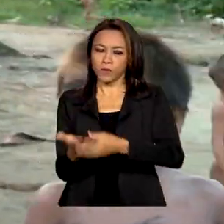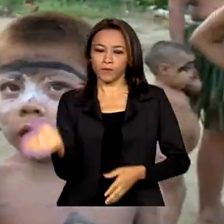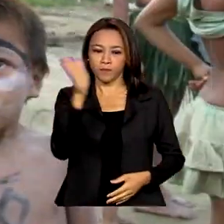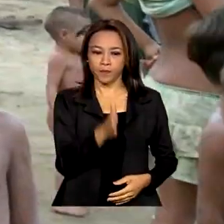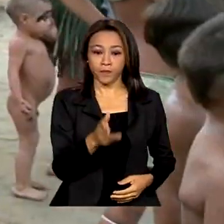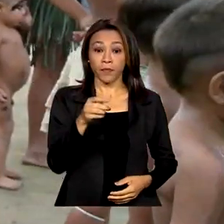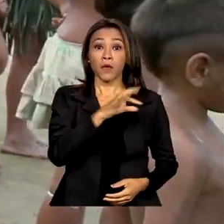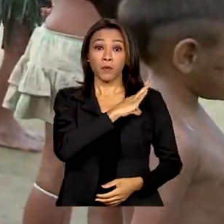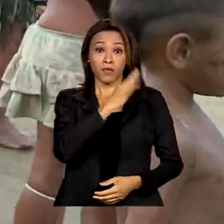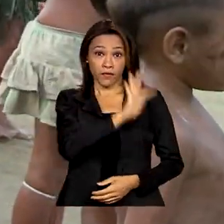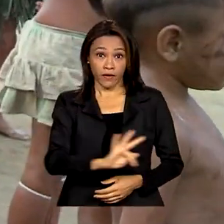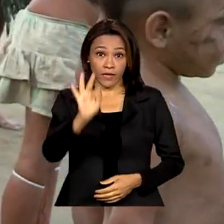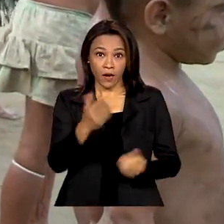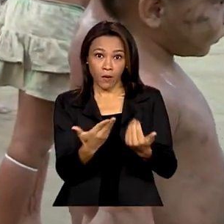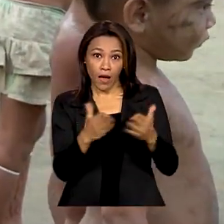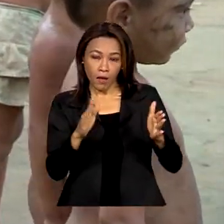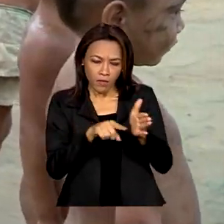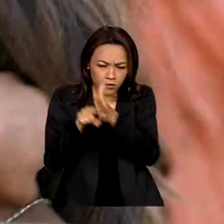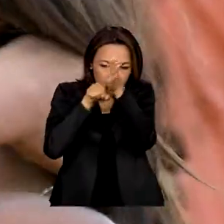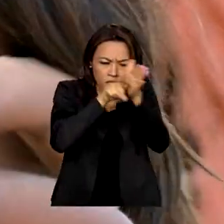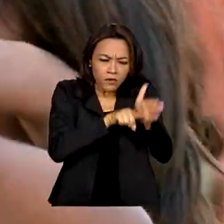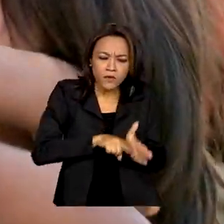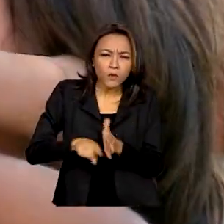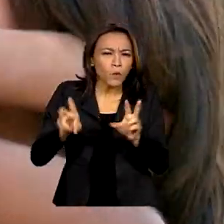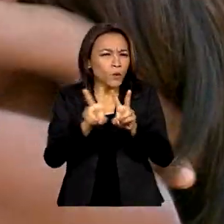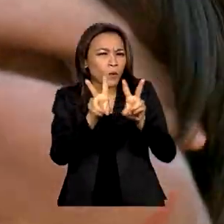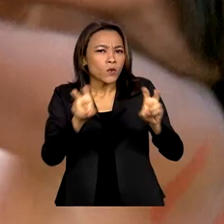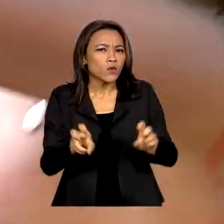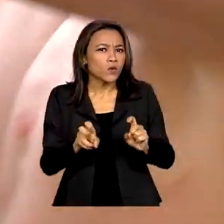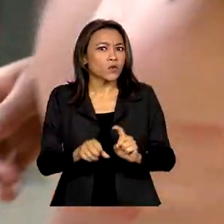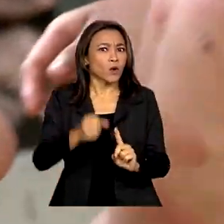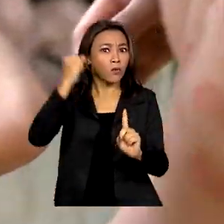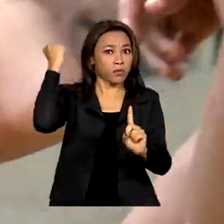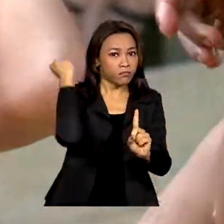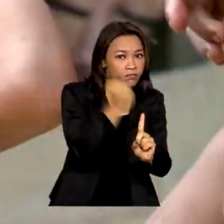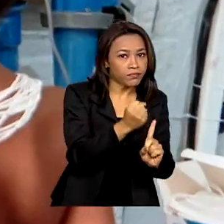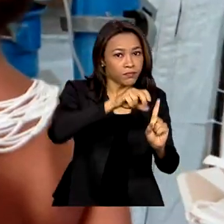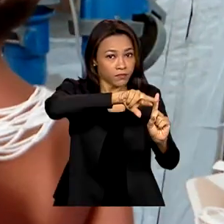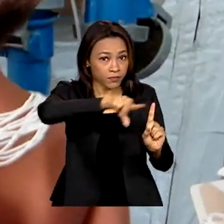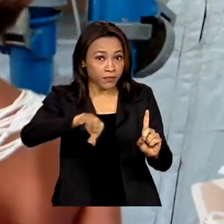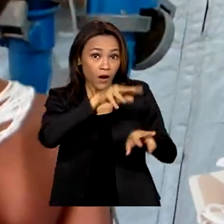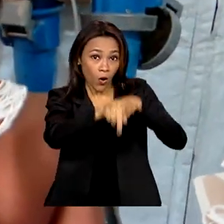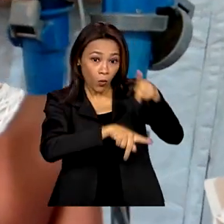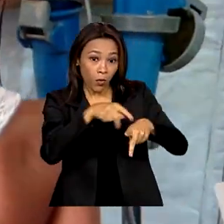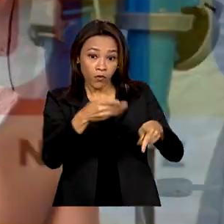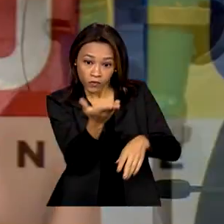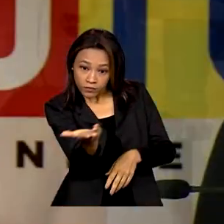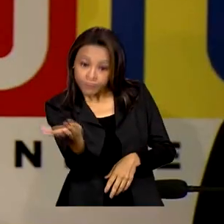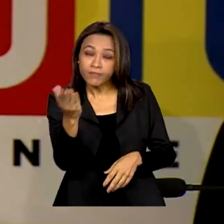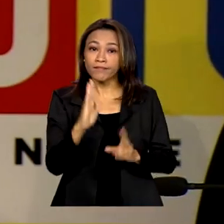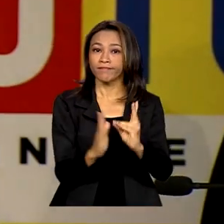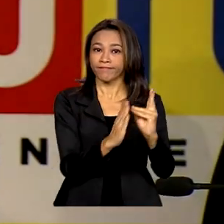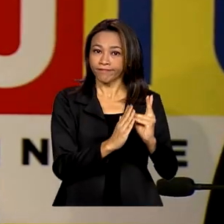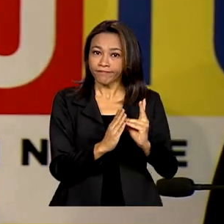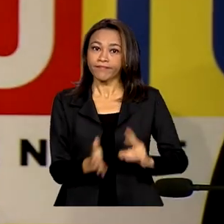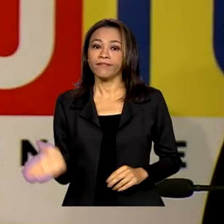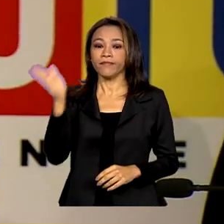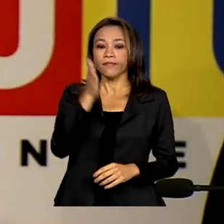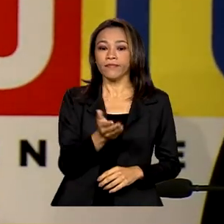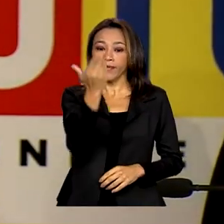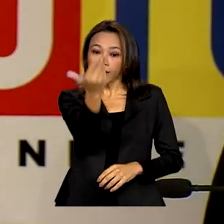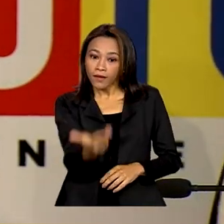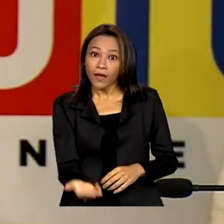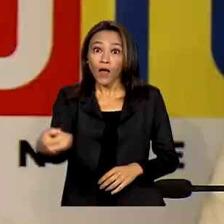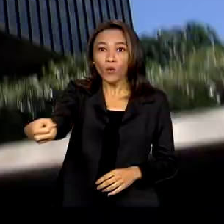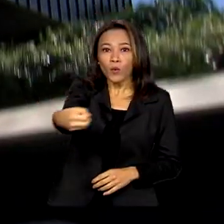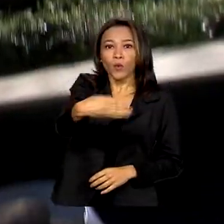Federal abre inquérito para apurar suposto genocídio contra povo Yanomami. Aloísio Mercadante é